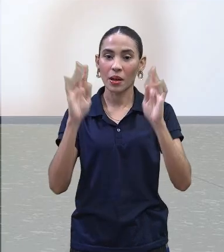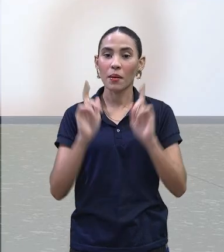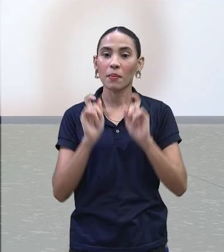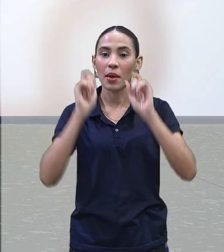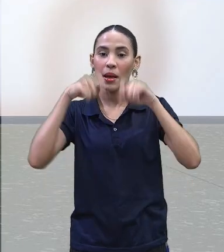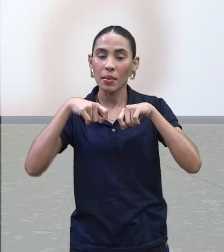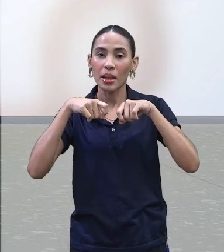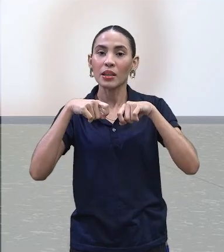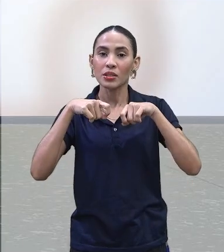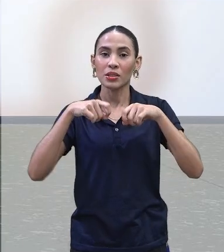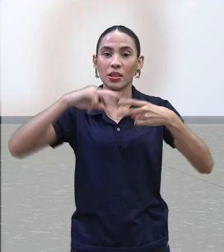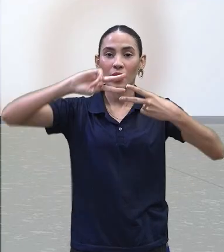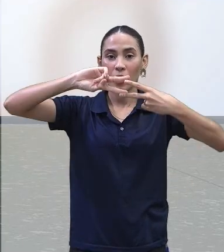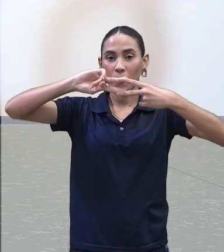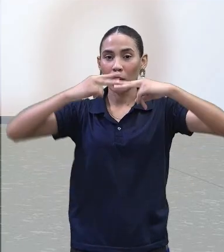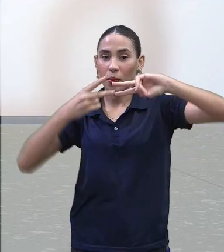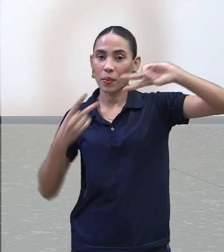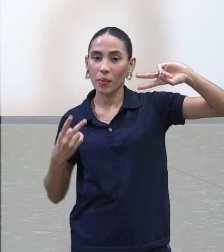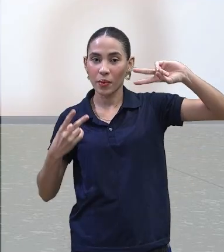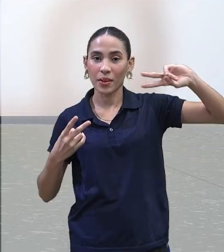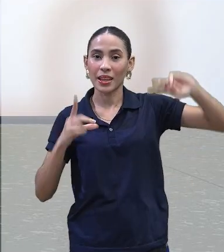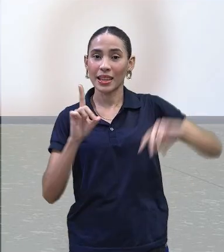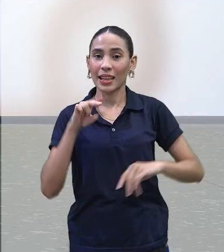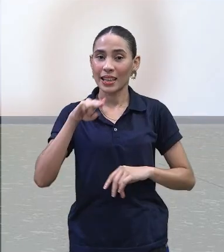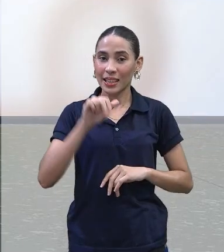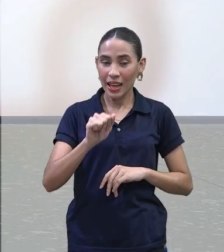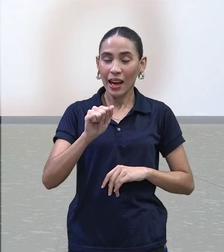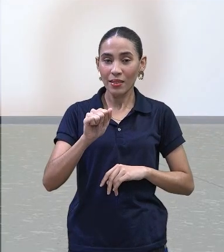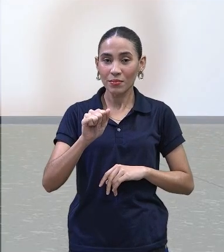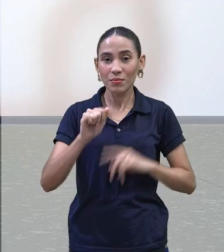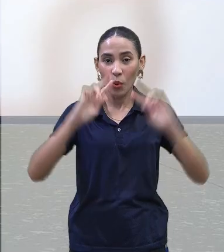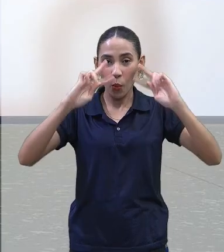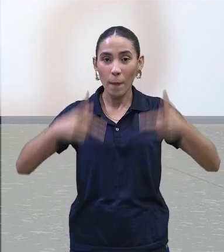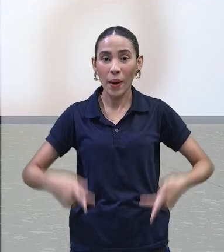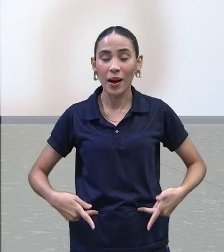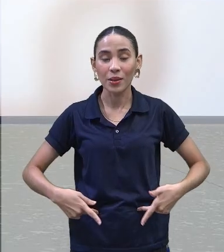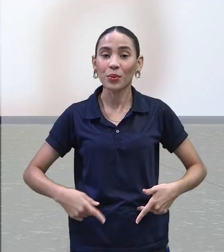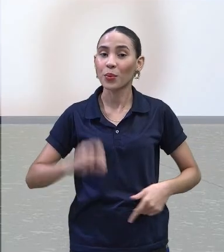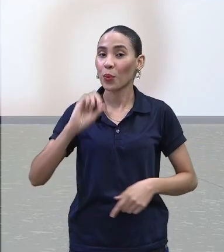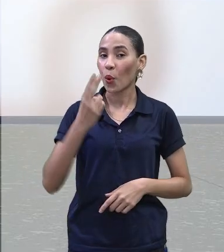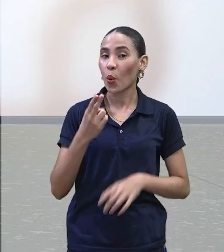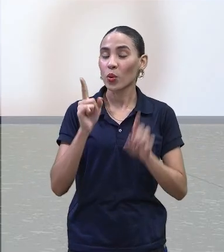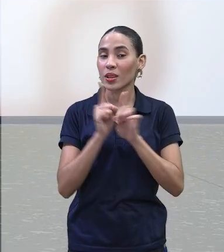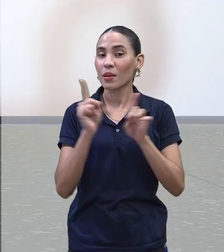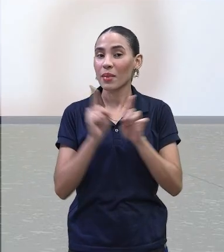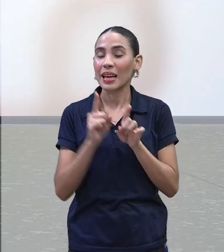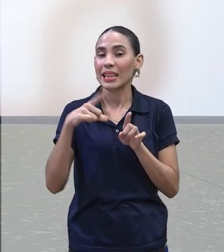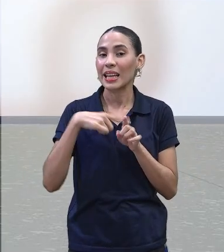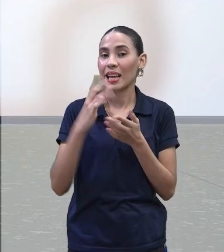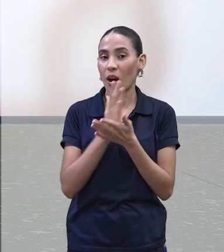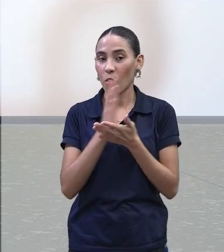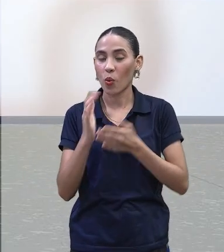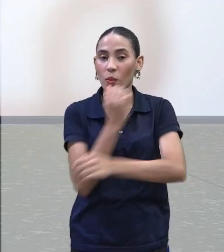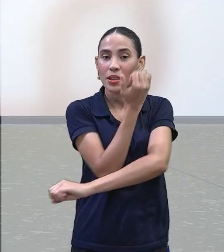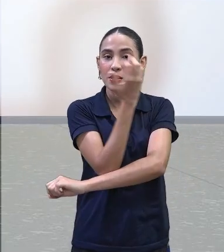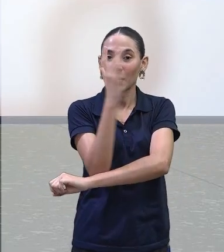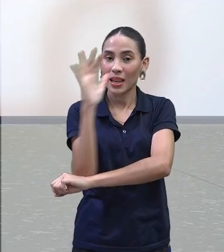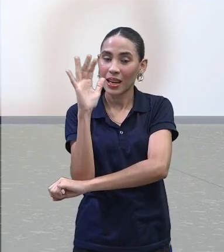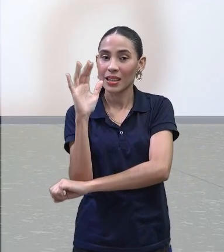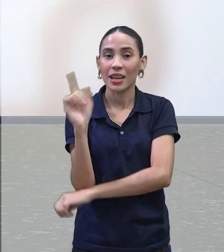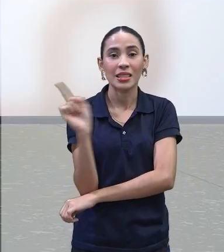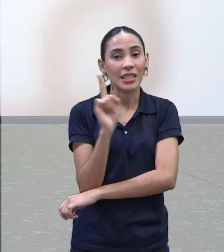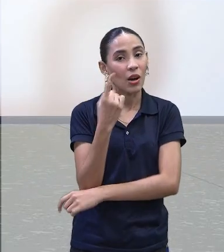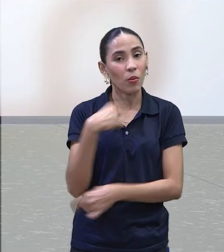permite modificar o DNA de seres vivos? Ou ainda que existem algumas plantas que elas